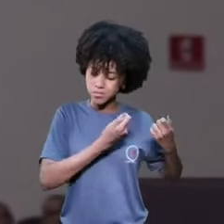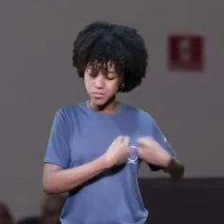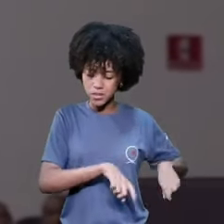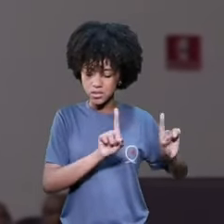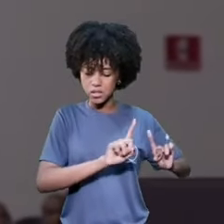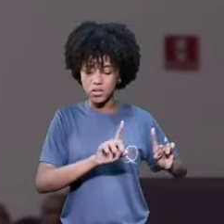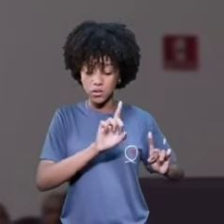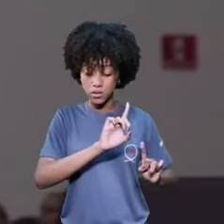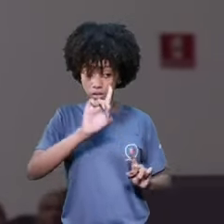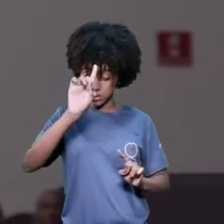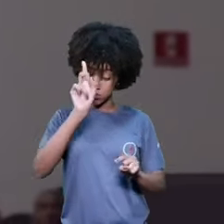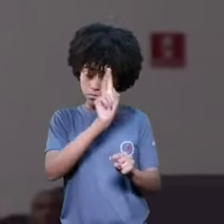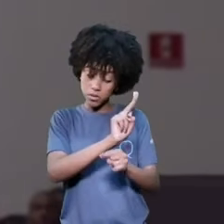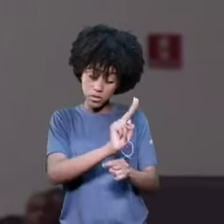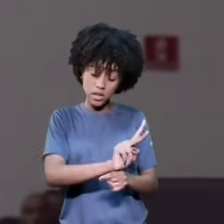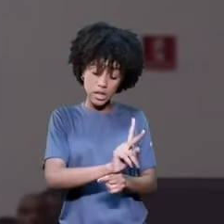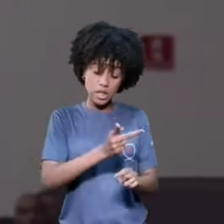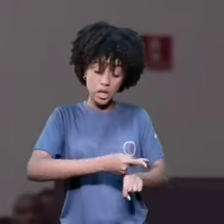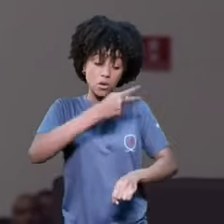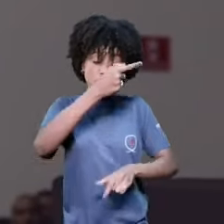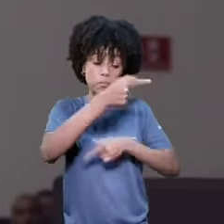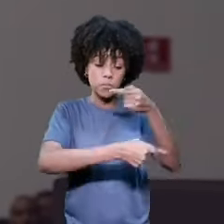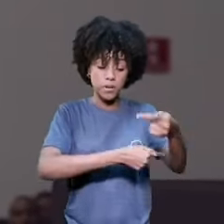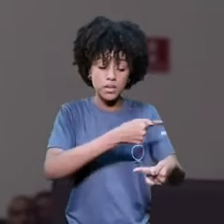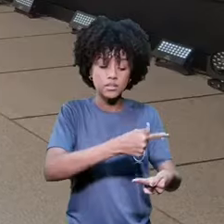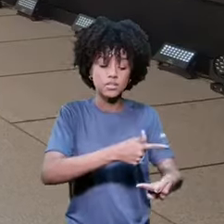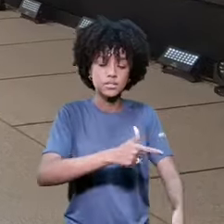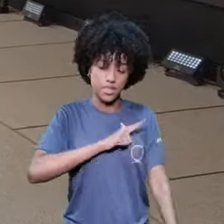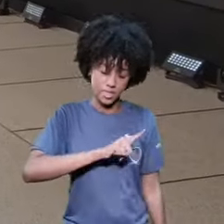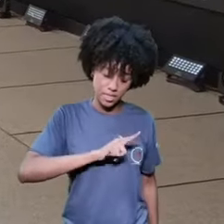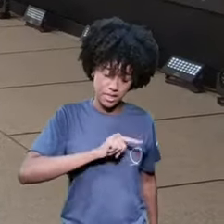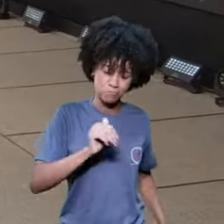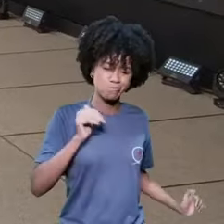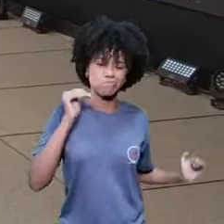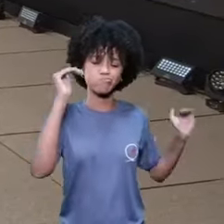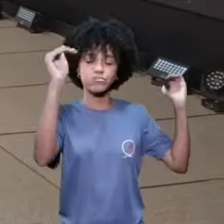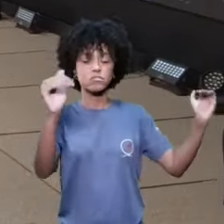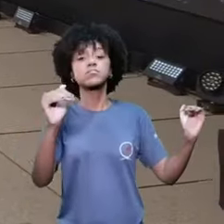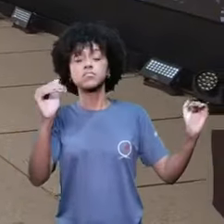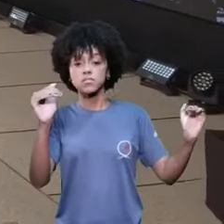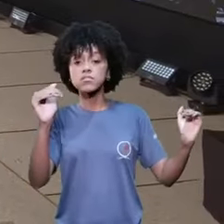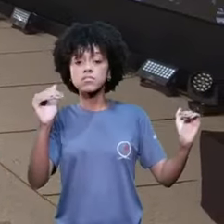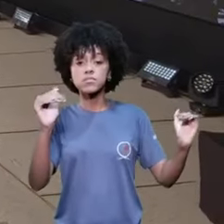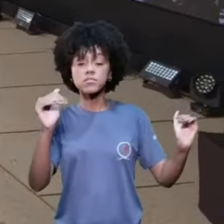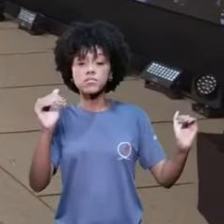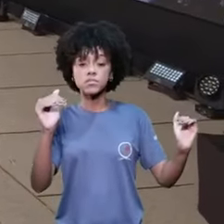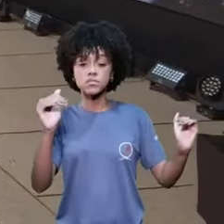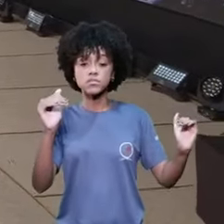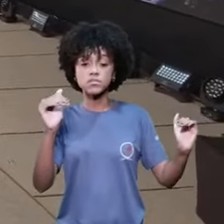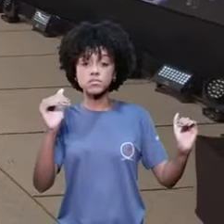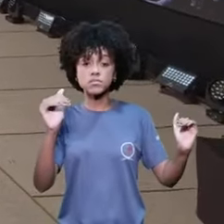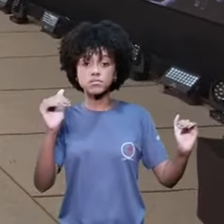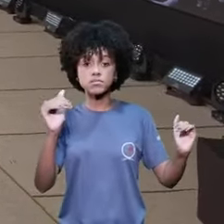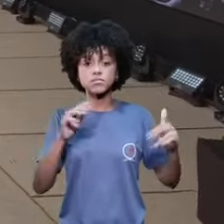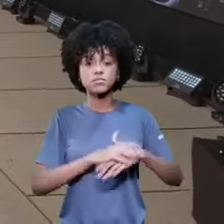tua recompensa. Como se Deus estivesse dizendo assim: Abraão, você venceu essa guerra, você acha que você venceu essa guerra